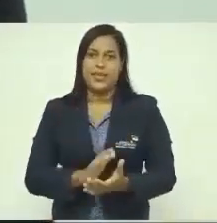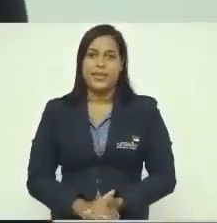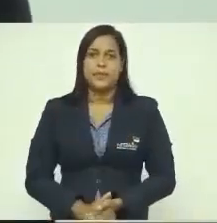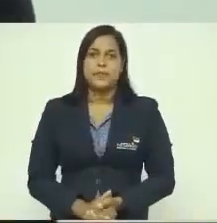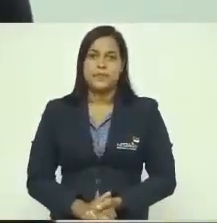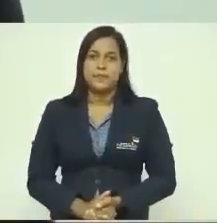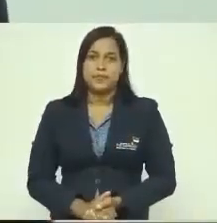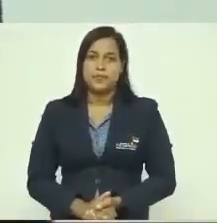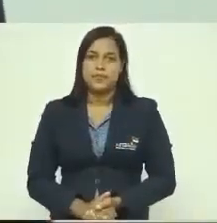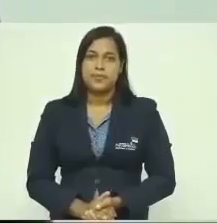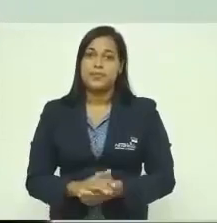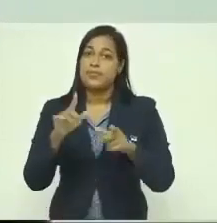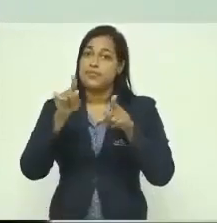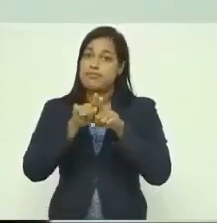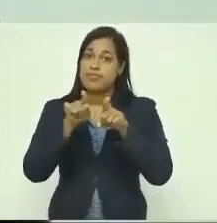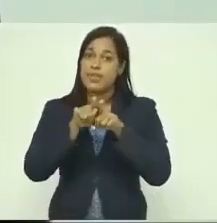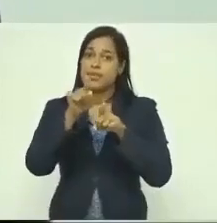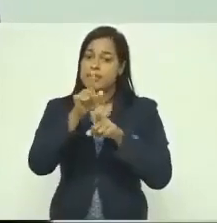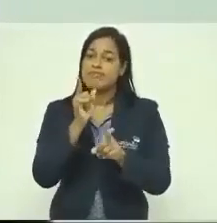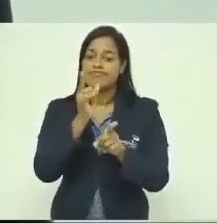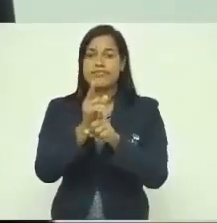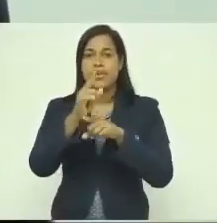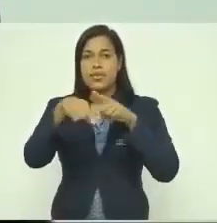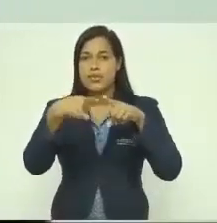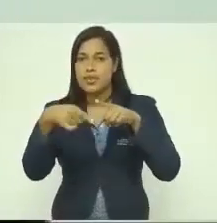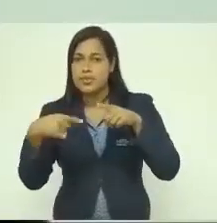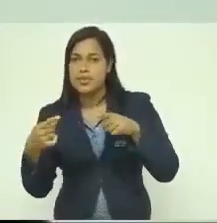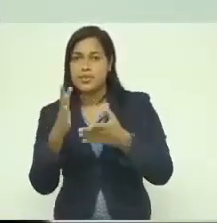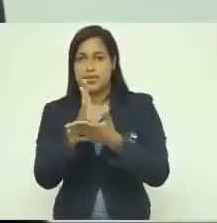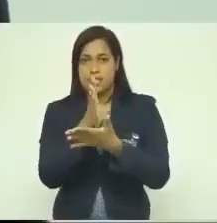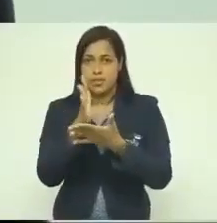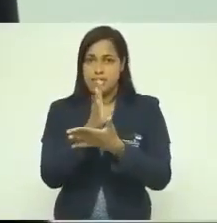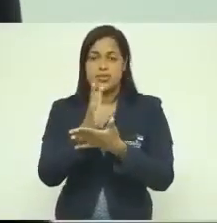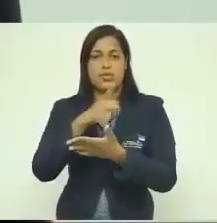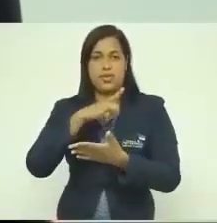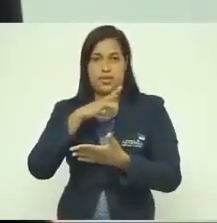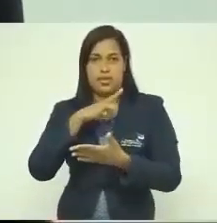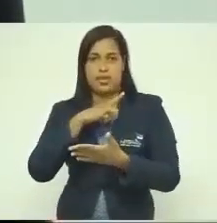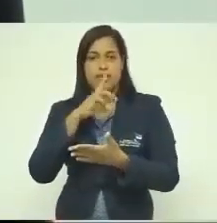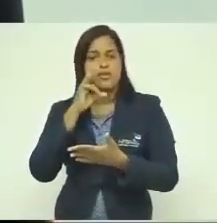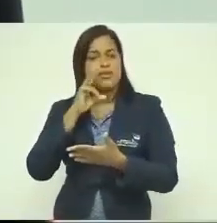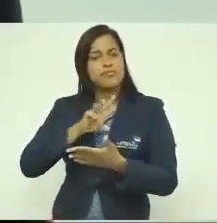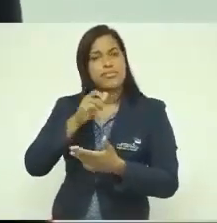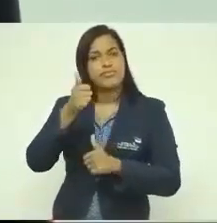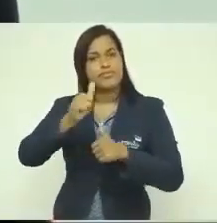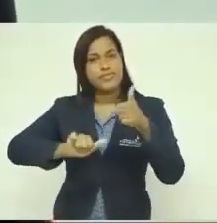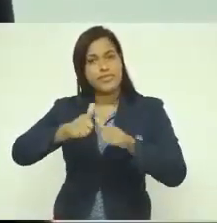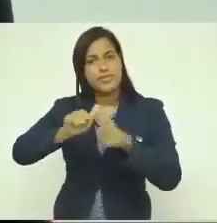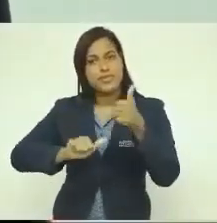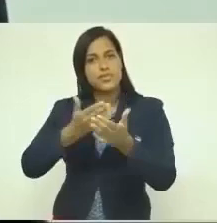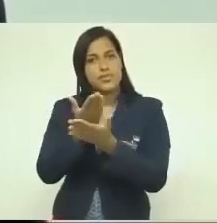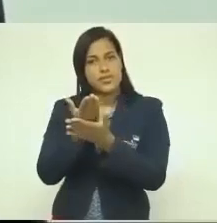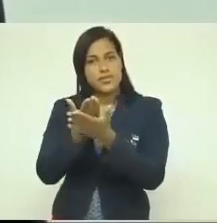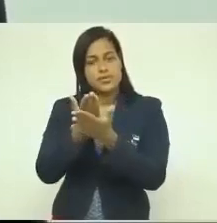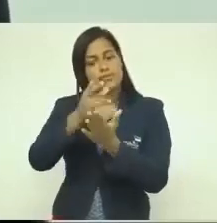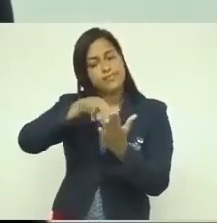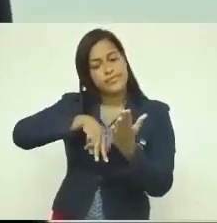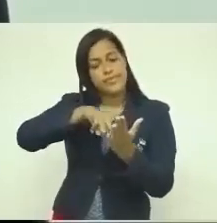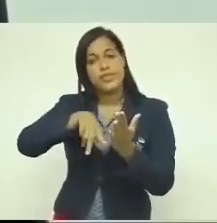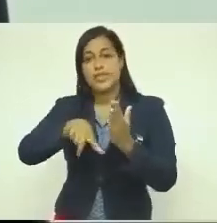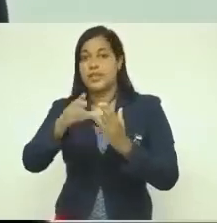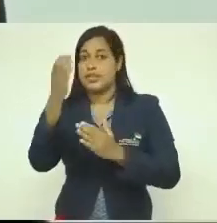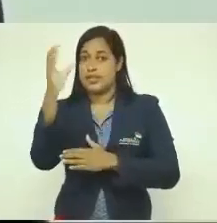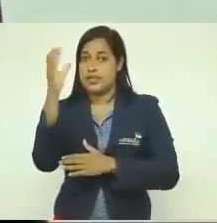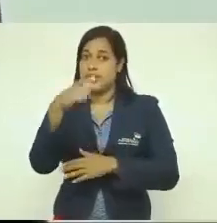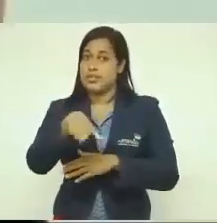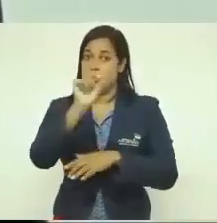mais formais, e você vai encontrar isso no seu livro, no seu caderno, você vê que a economia é a ciência da escolha